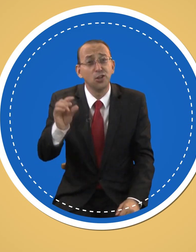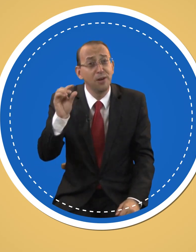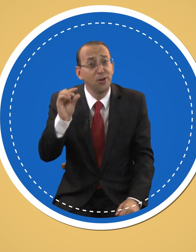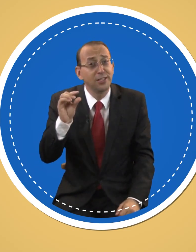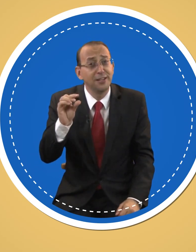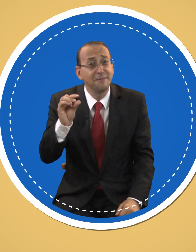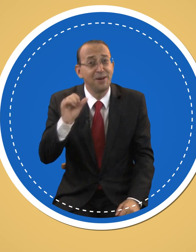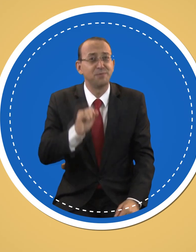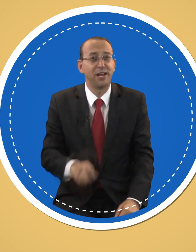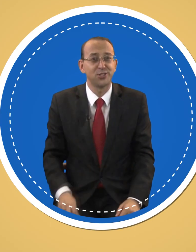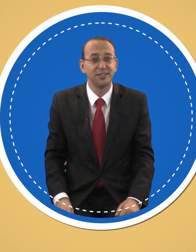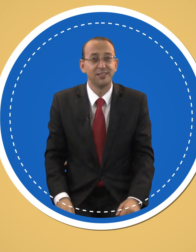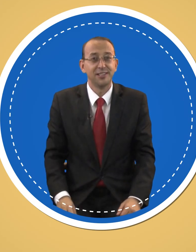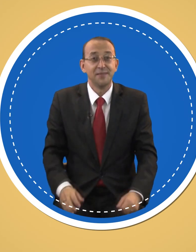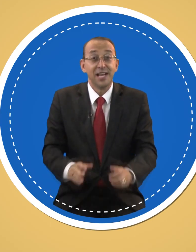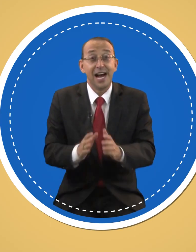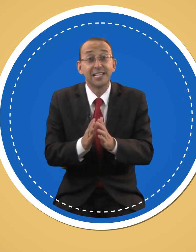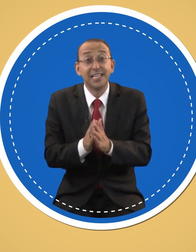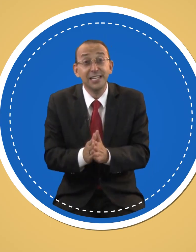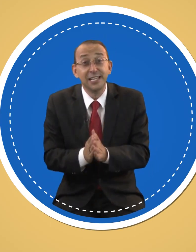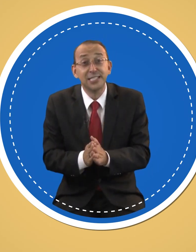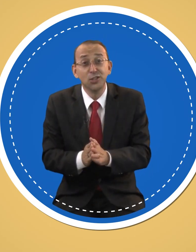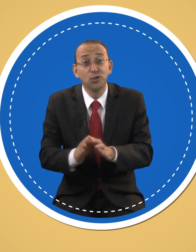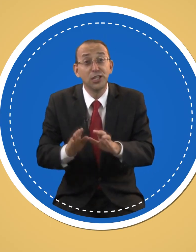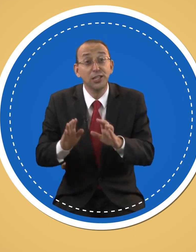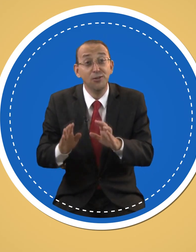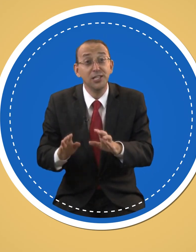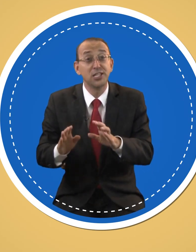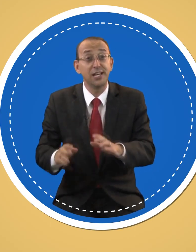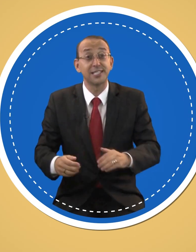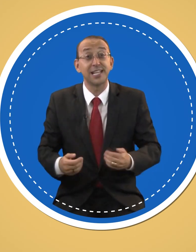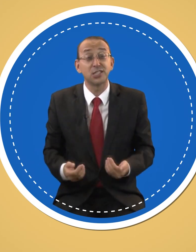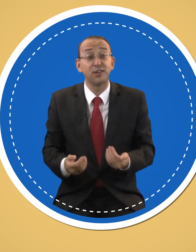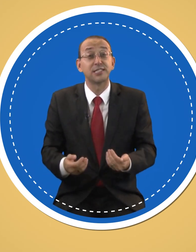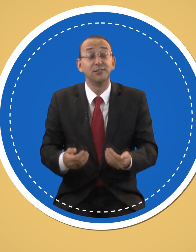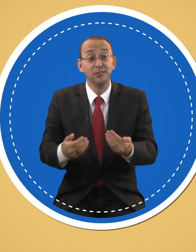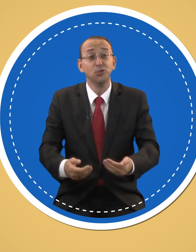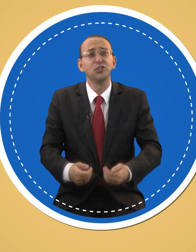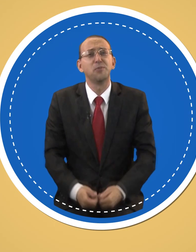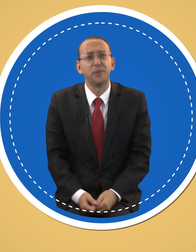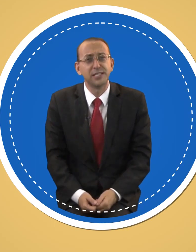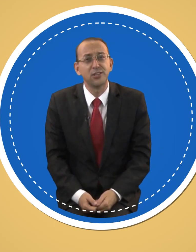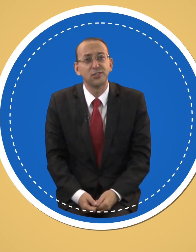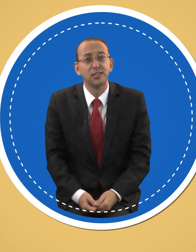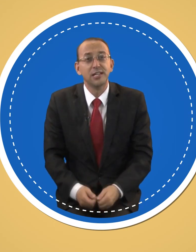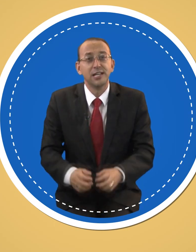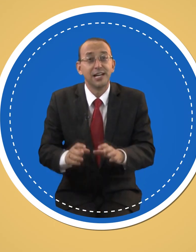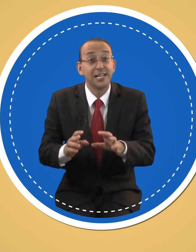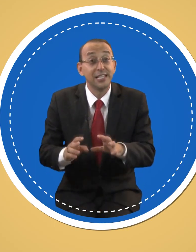que você deu uma nota mais baixa aquele quesito que não lhe gera satisfação no tempo